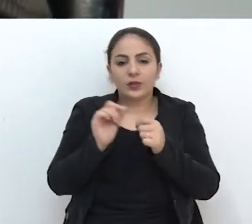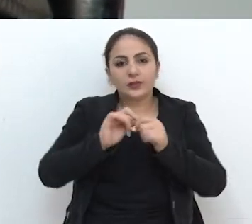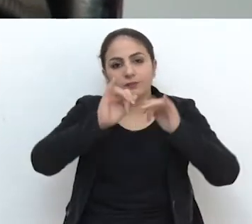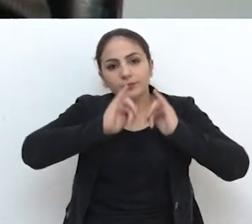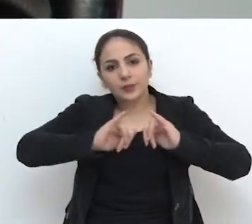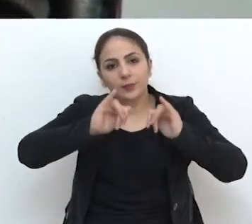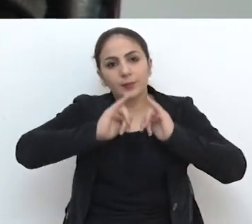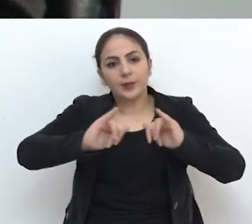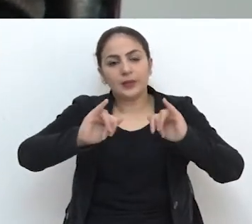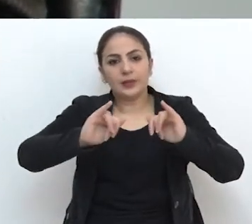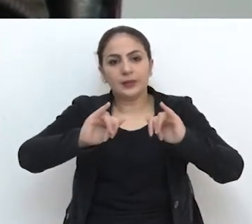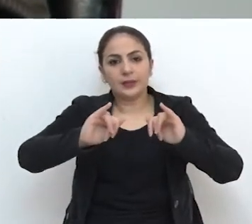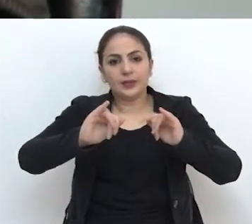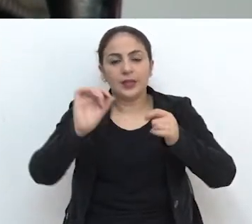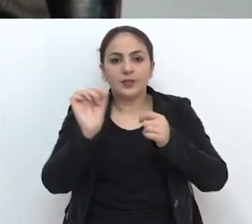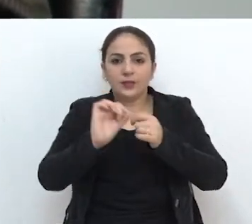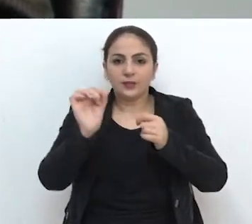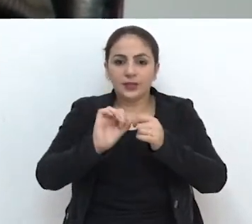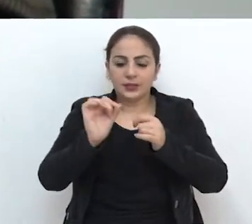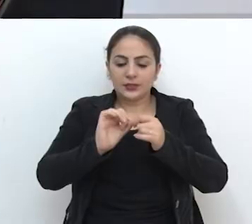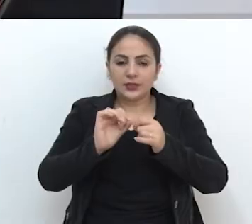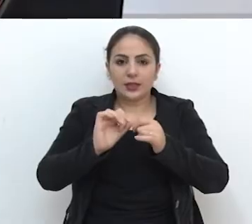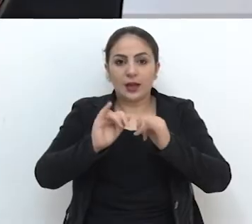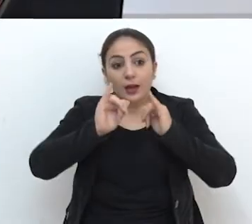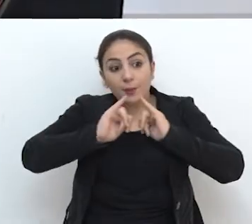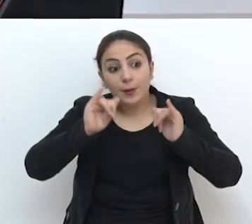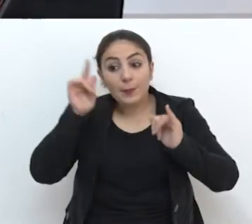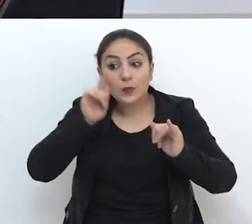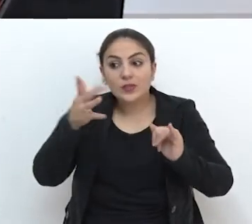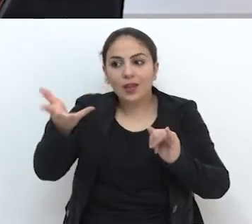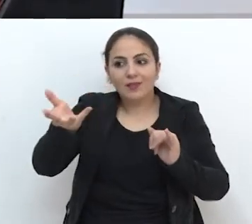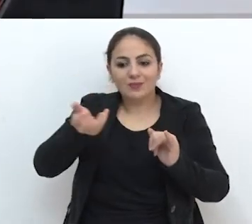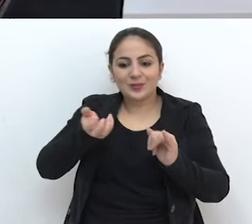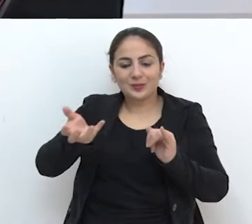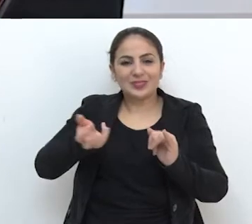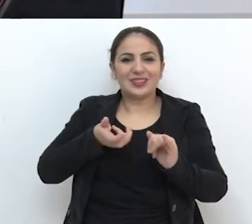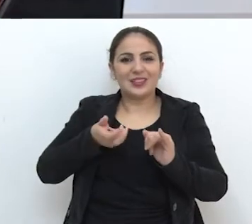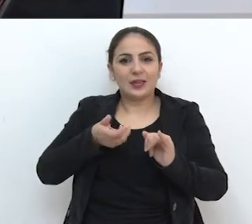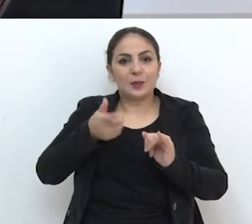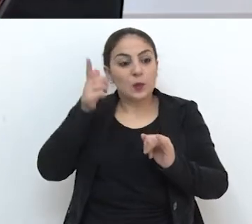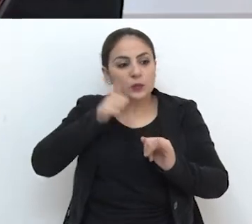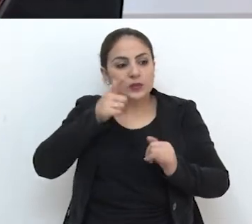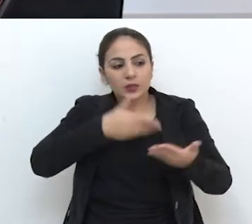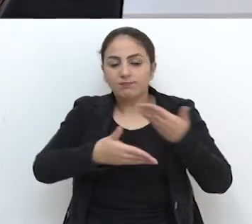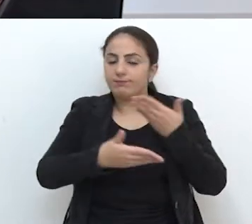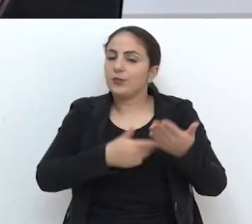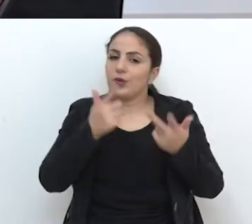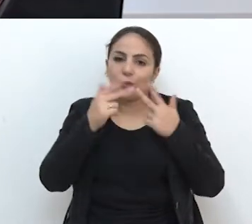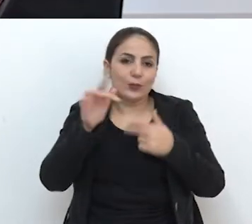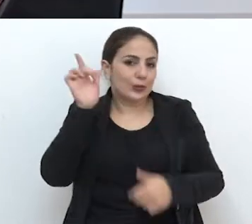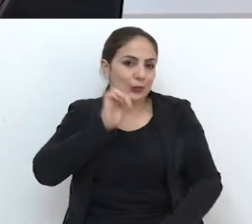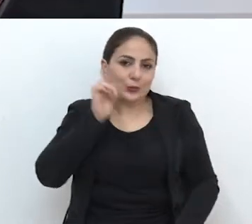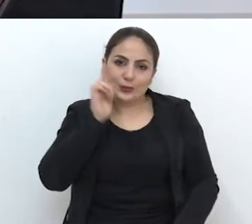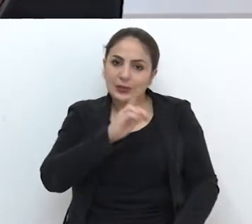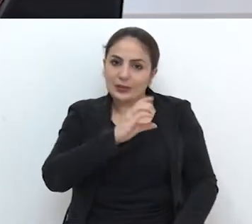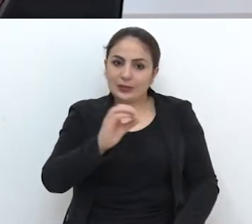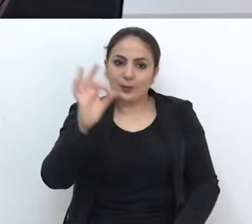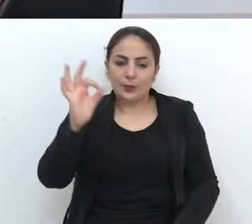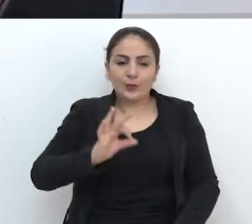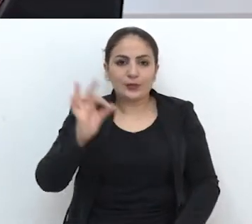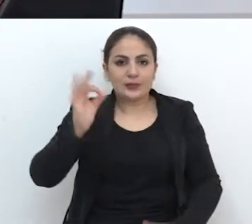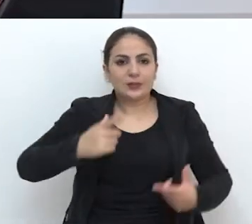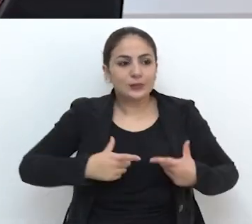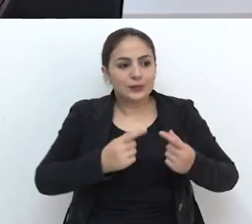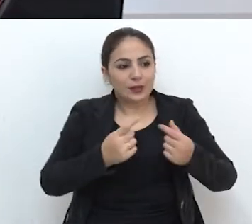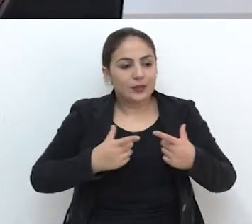fazíamos outras campanhas de arrecadação para poder cobrir e mesmo assim ainda não conseguíamos cobrir